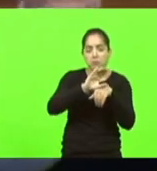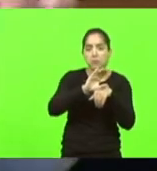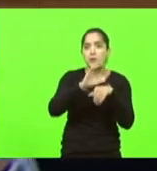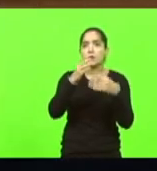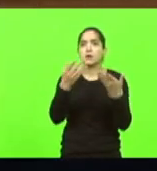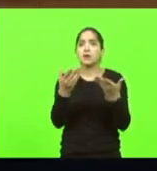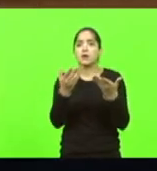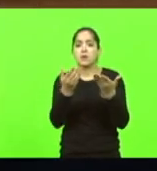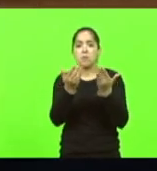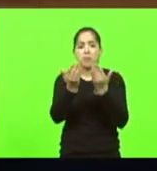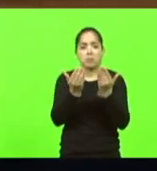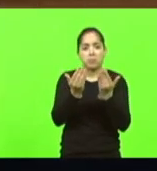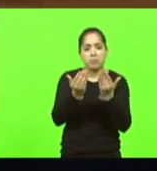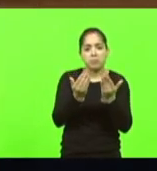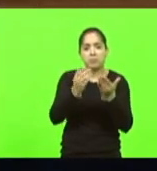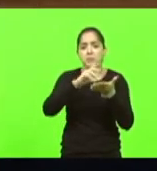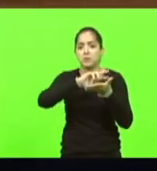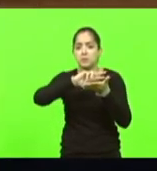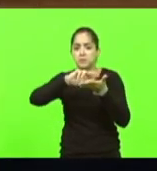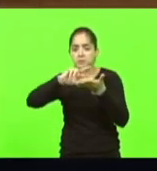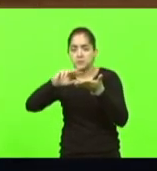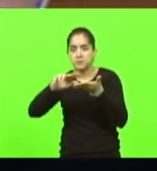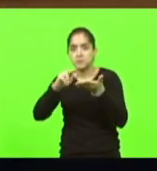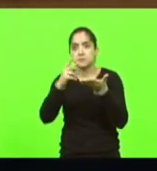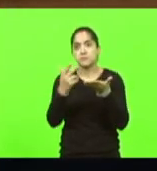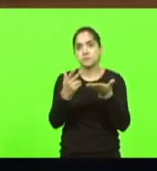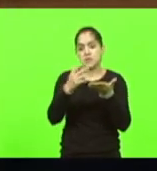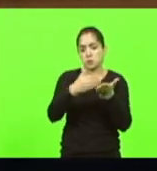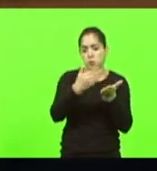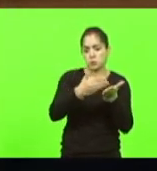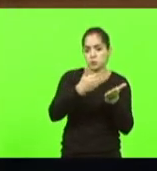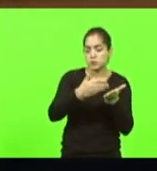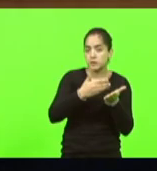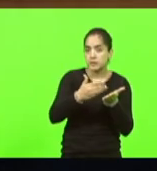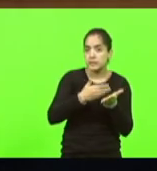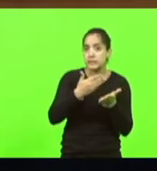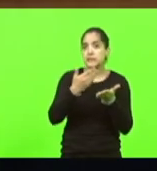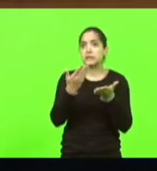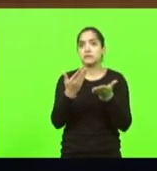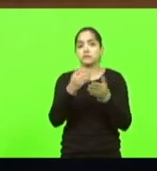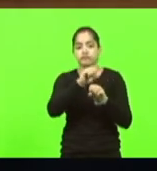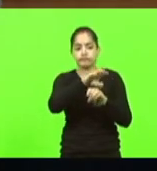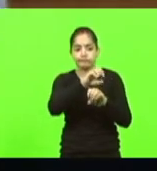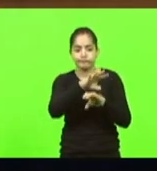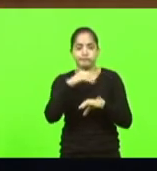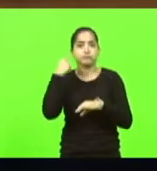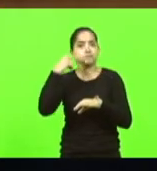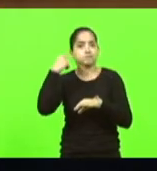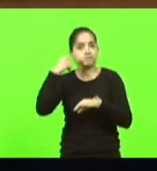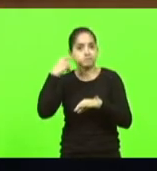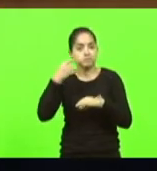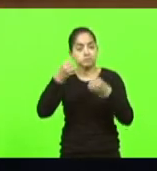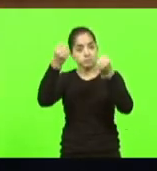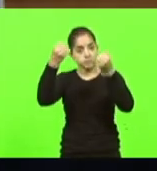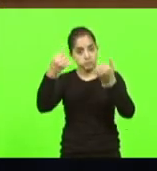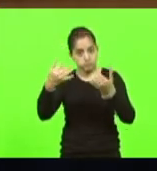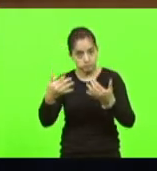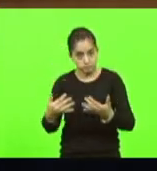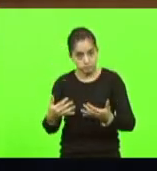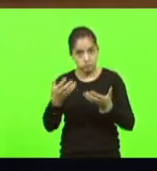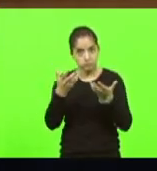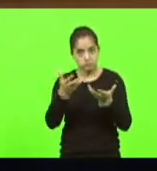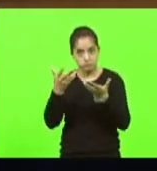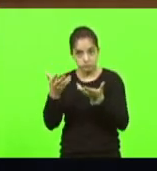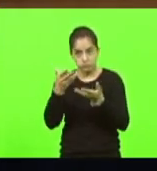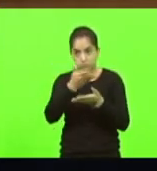liturgias que se encontram nos livros de doutrina de direito eu quero que explique para